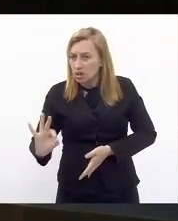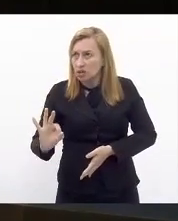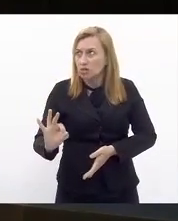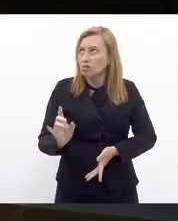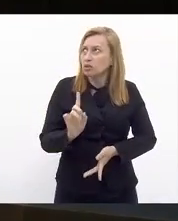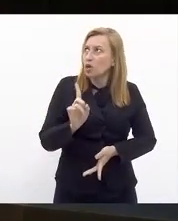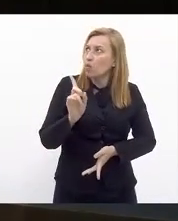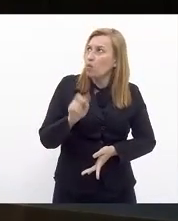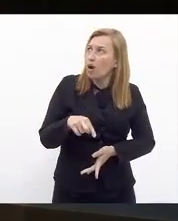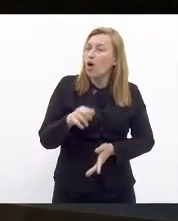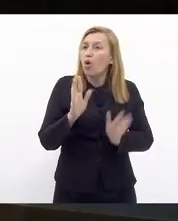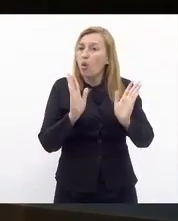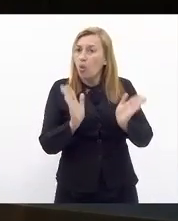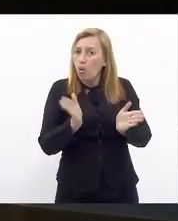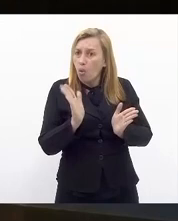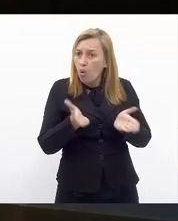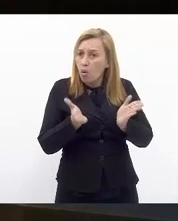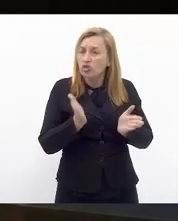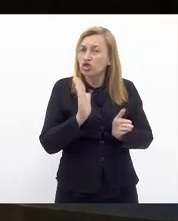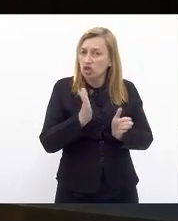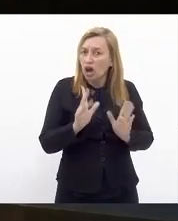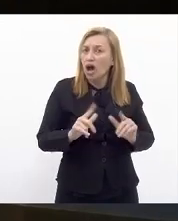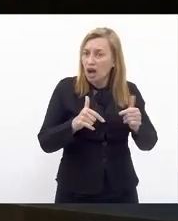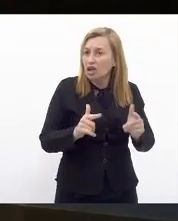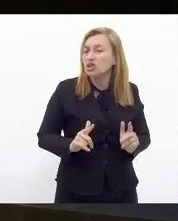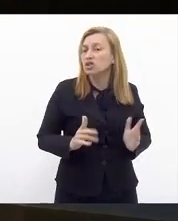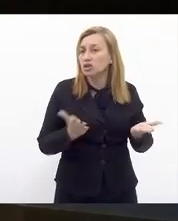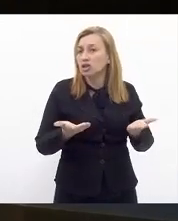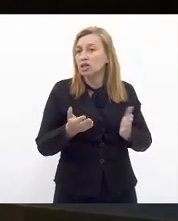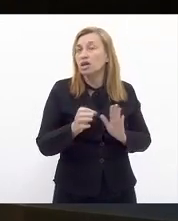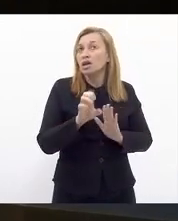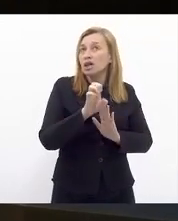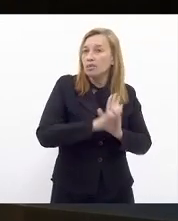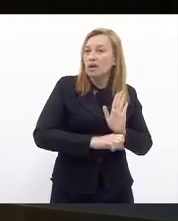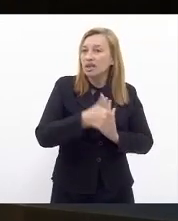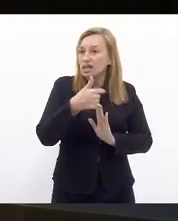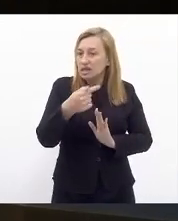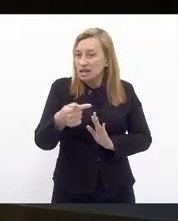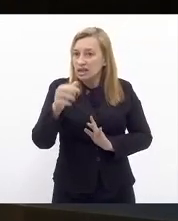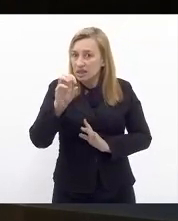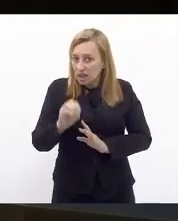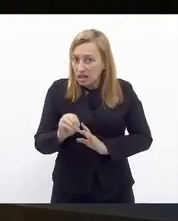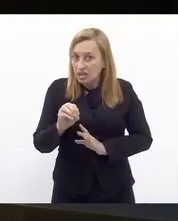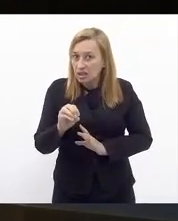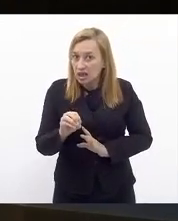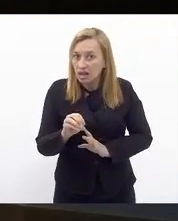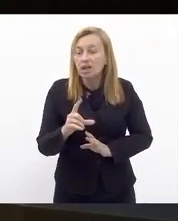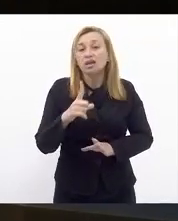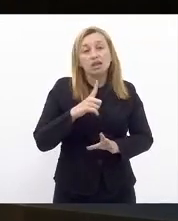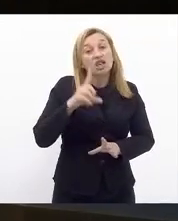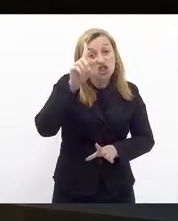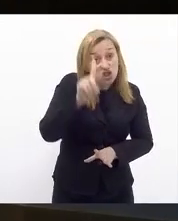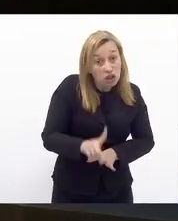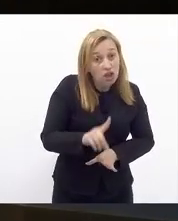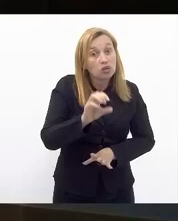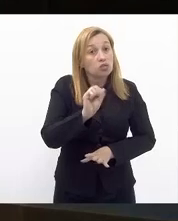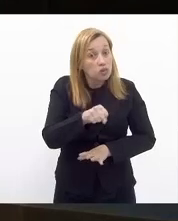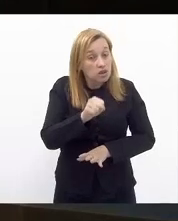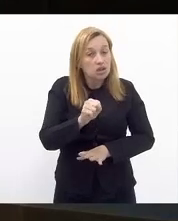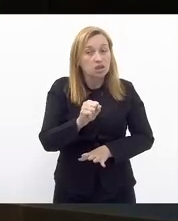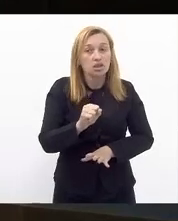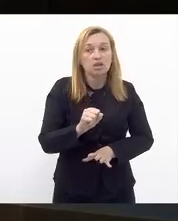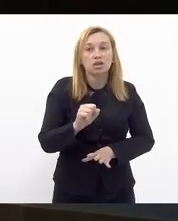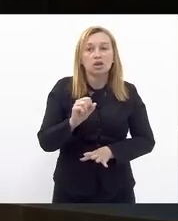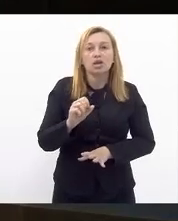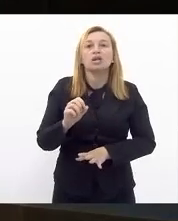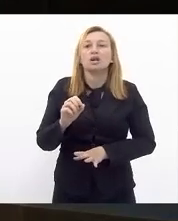é hoje já funciona assim tá pela Emenda 70 inclusive eles têm direito a esse